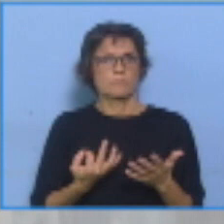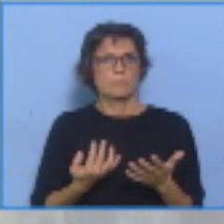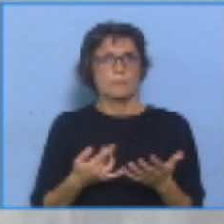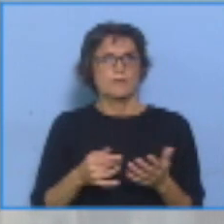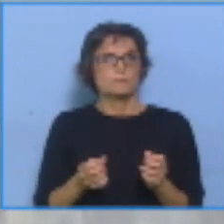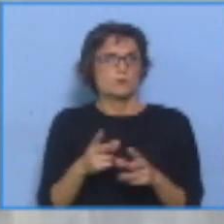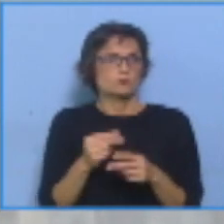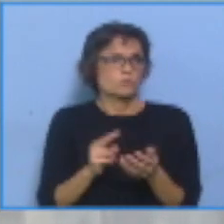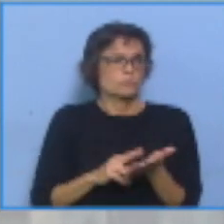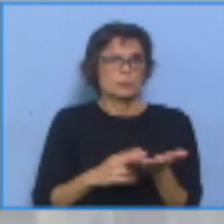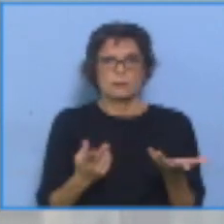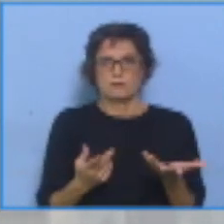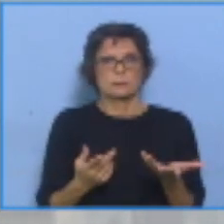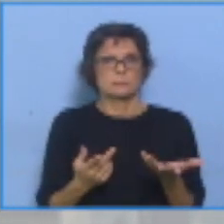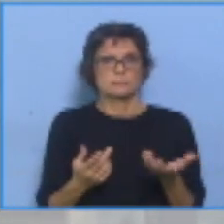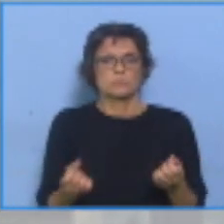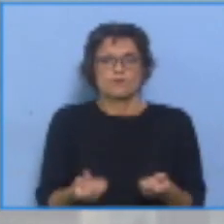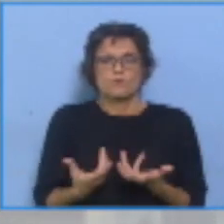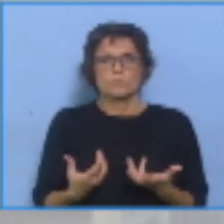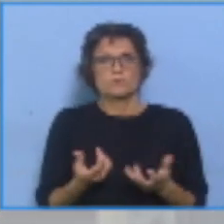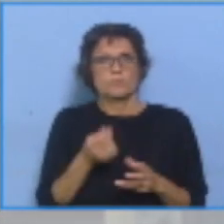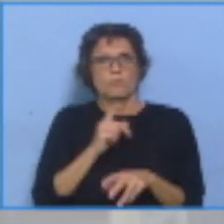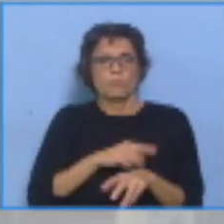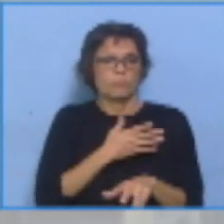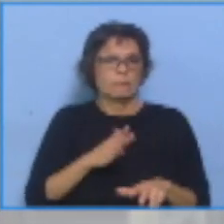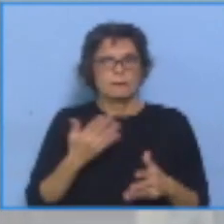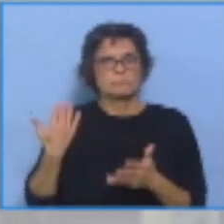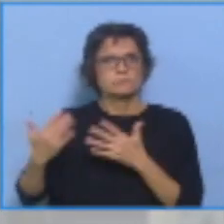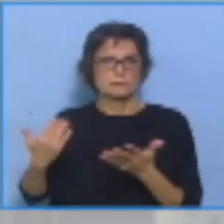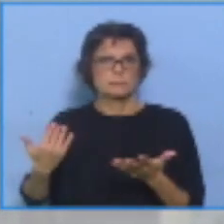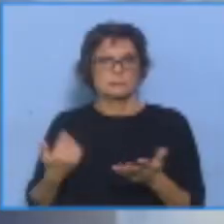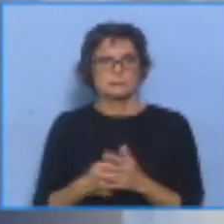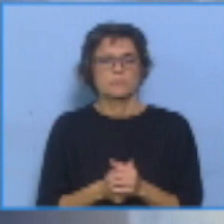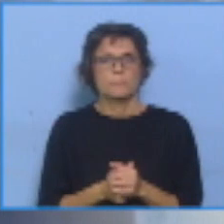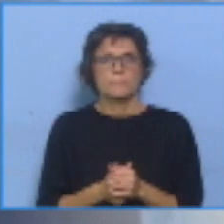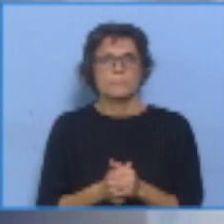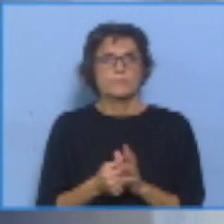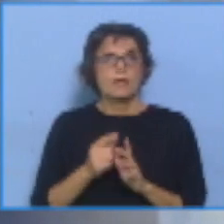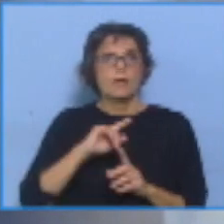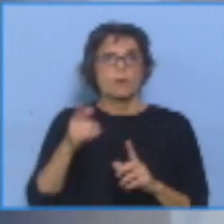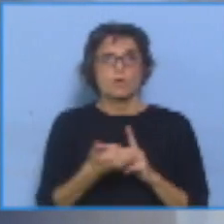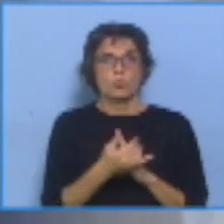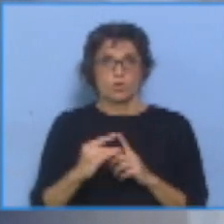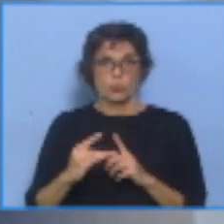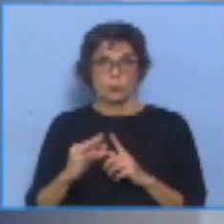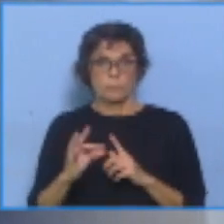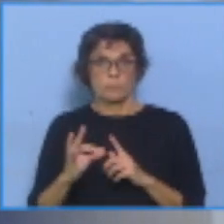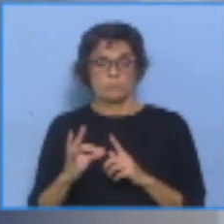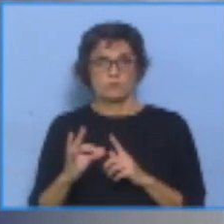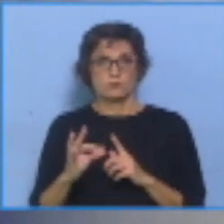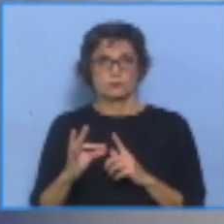um novo real, é uma redenção do próprio tempo e da própria realidade. Há uns anos, precisamente em 2014,